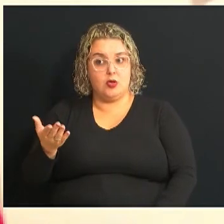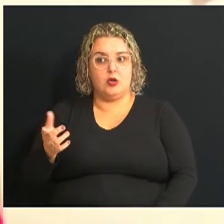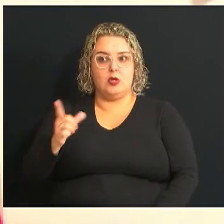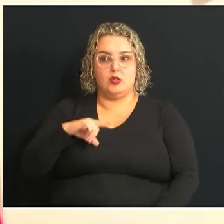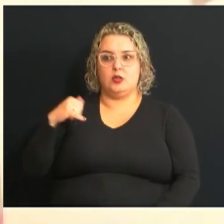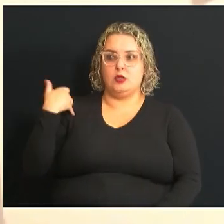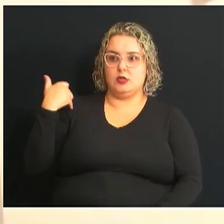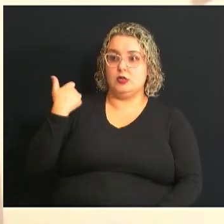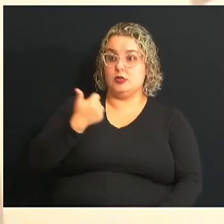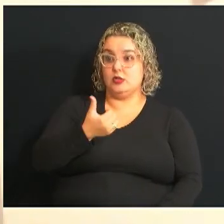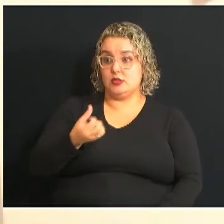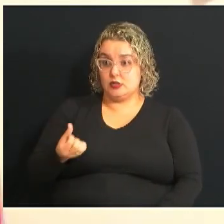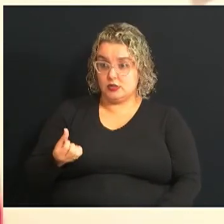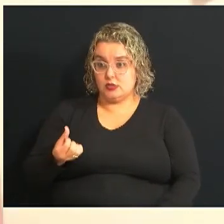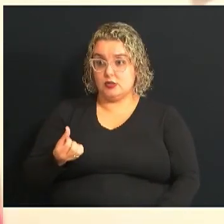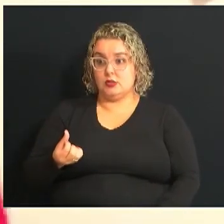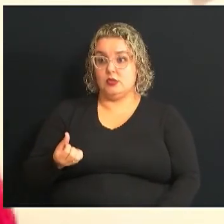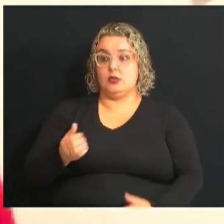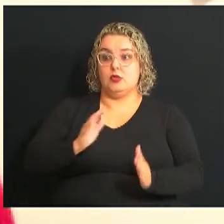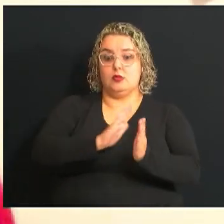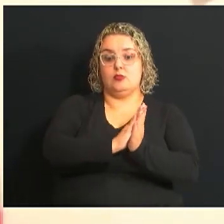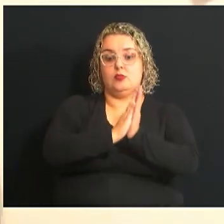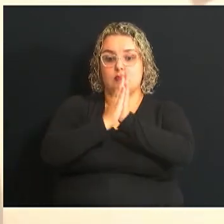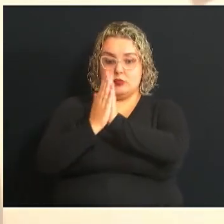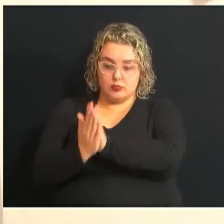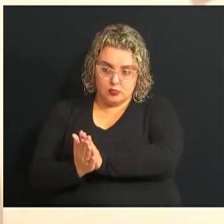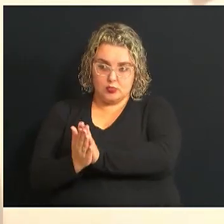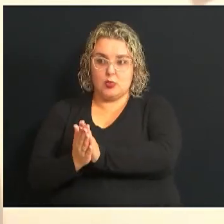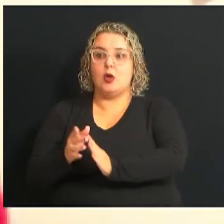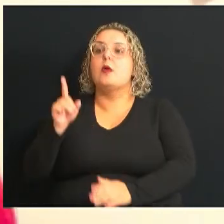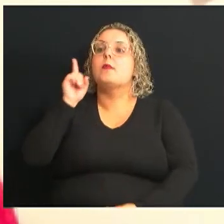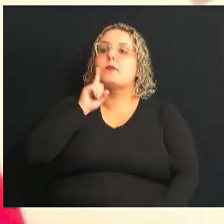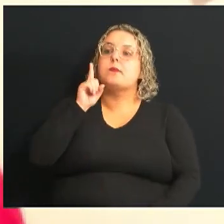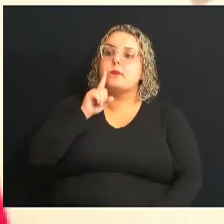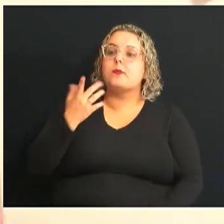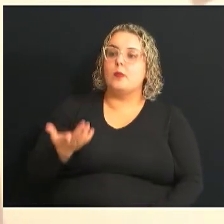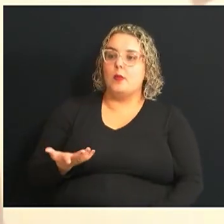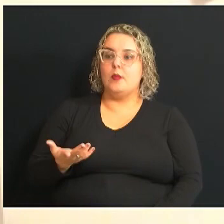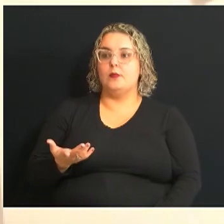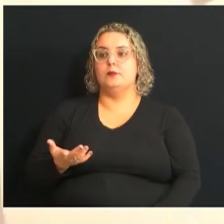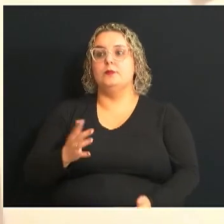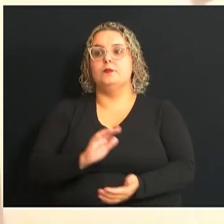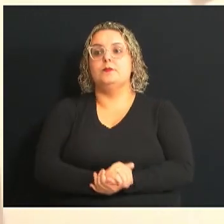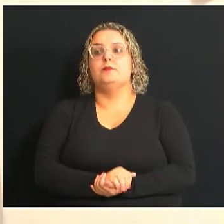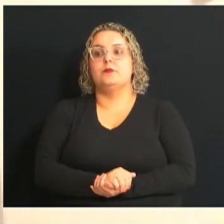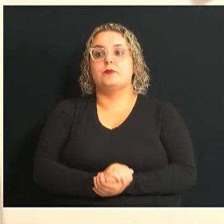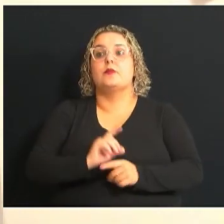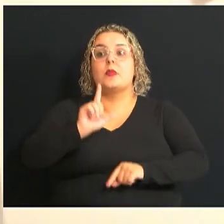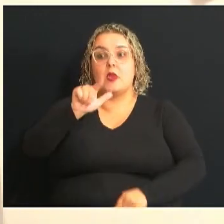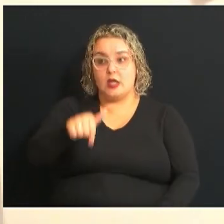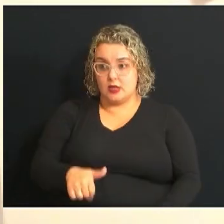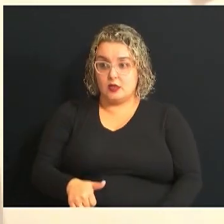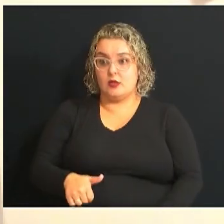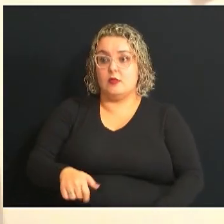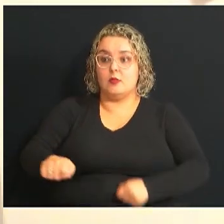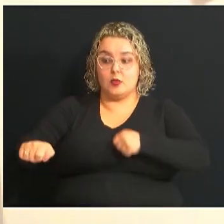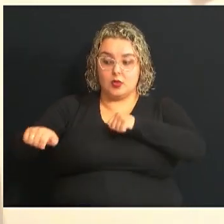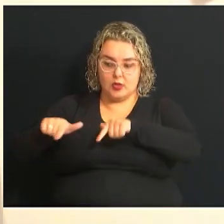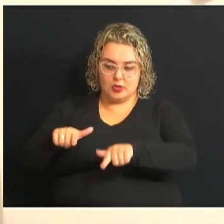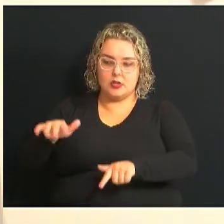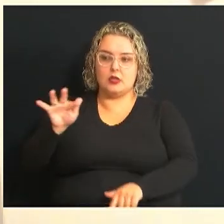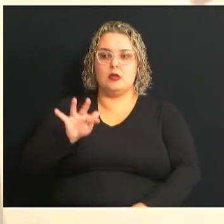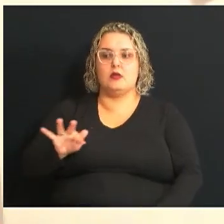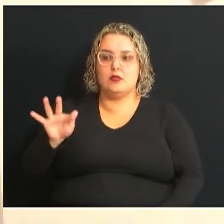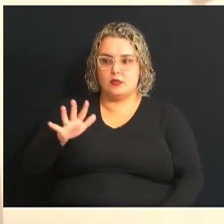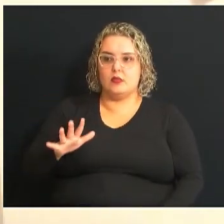16 anos, eu tinha ido morar nos Estados Unidos por um breve período, fazer intercâmbio, aquela coisa, e depois, quando eu me formei na faculdade, eu